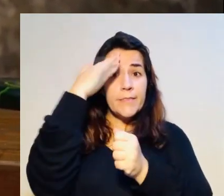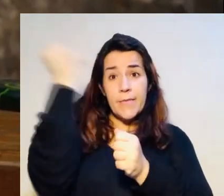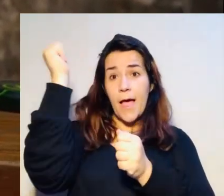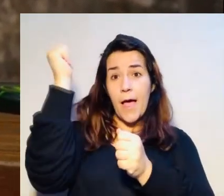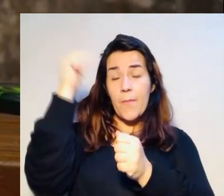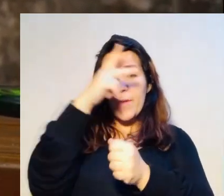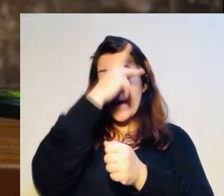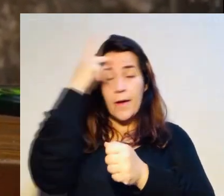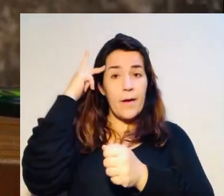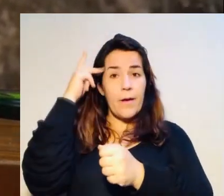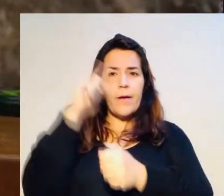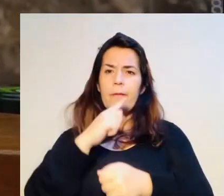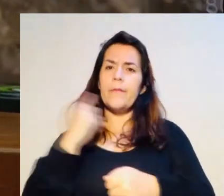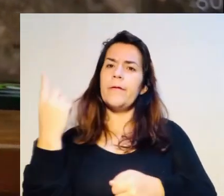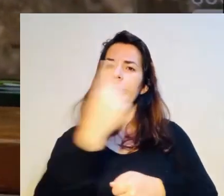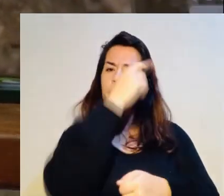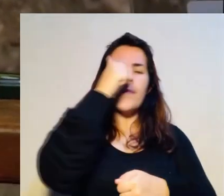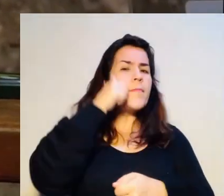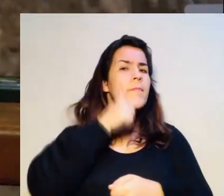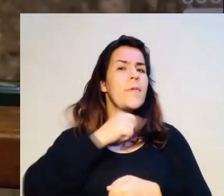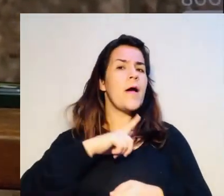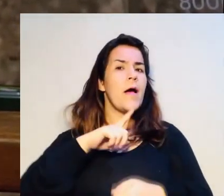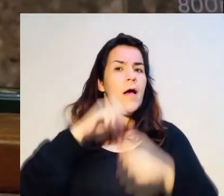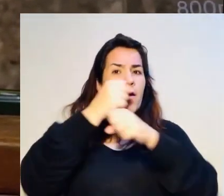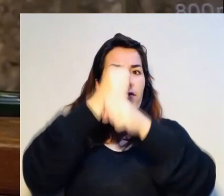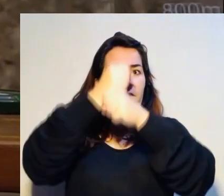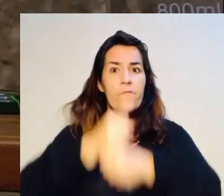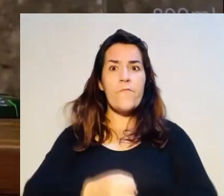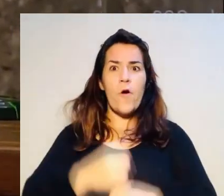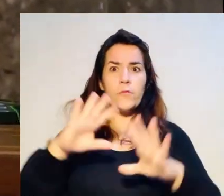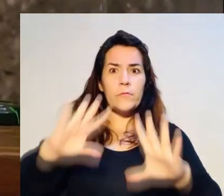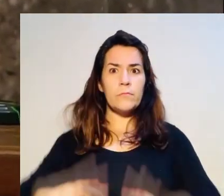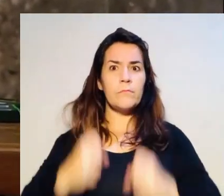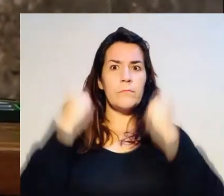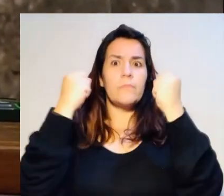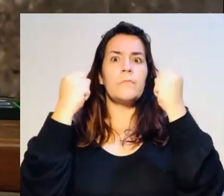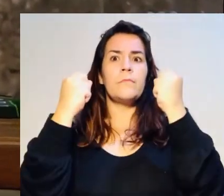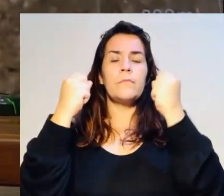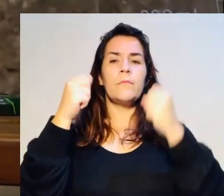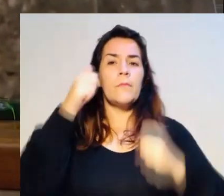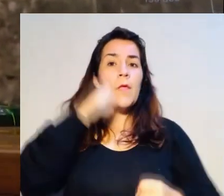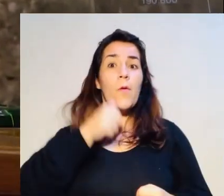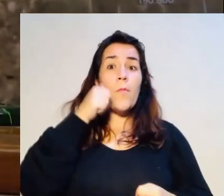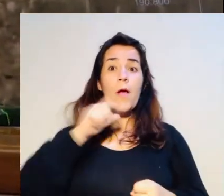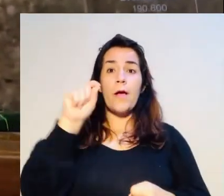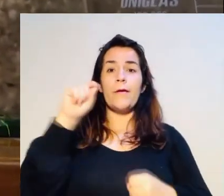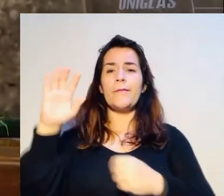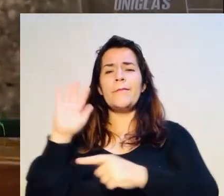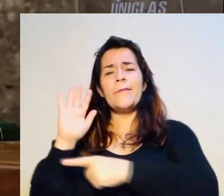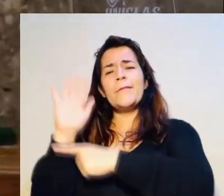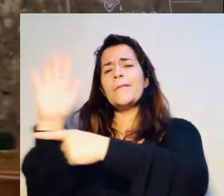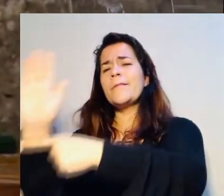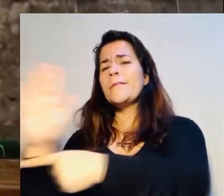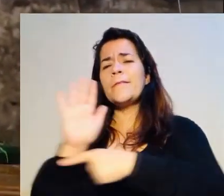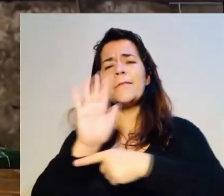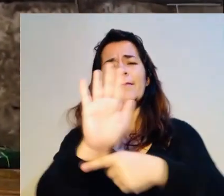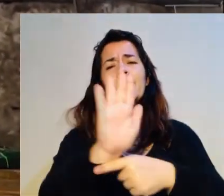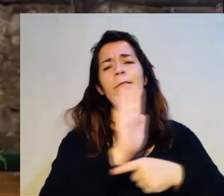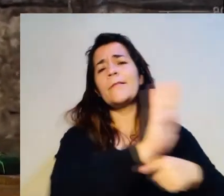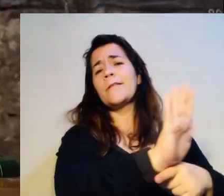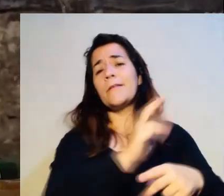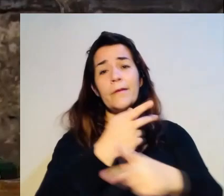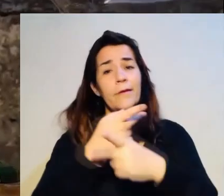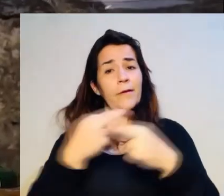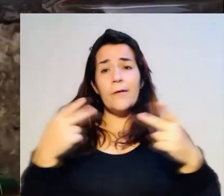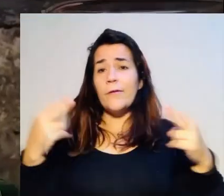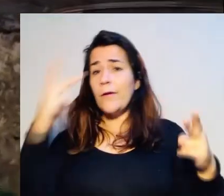sabedoria popular, que as mulheres têm muita força e muita potência. Mulheres que acolhem muito mais